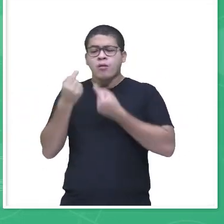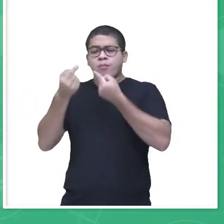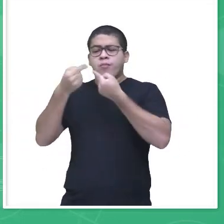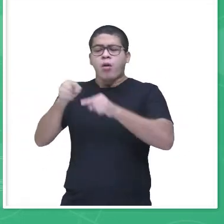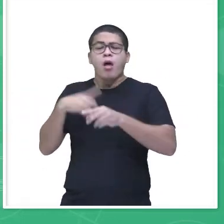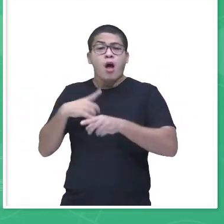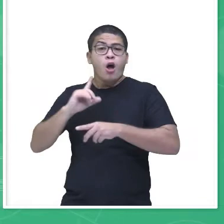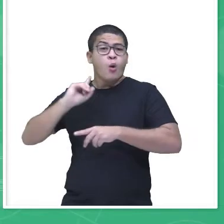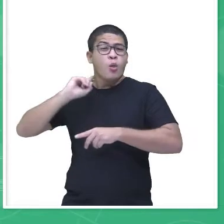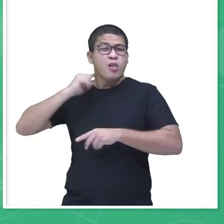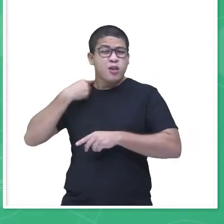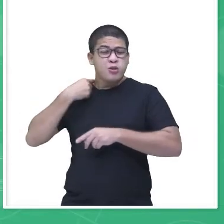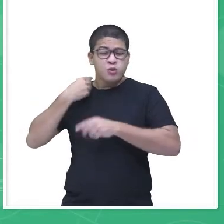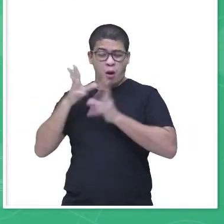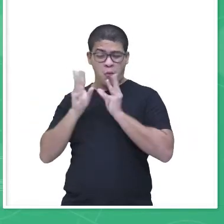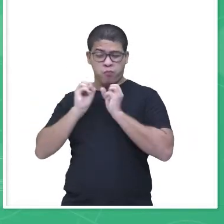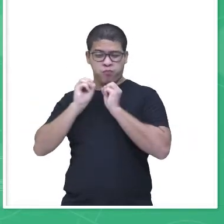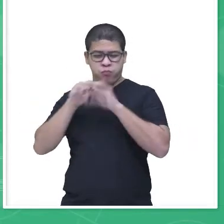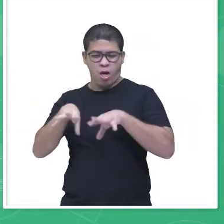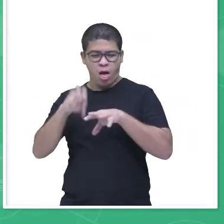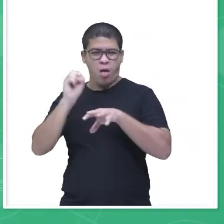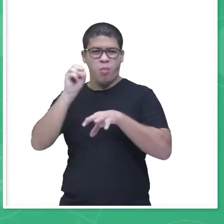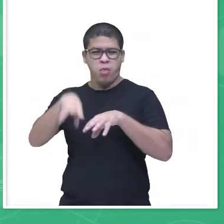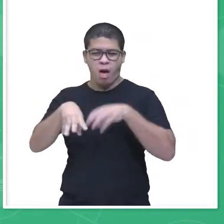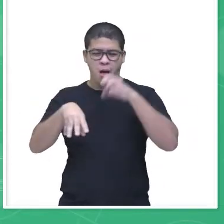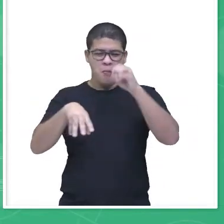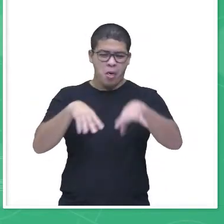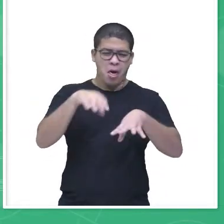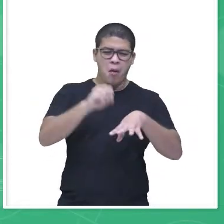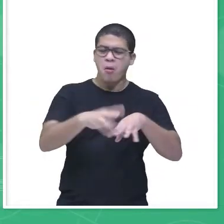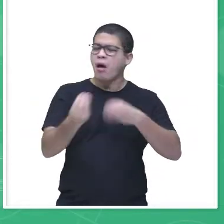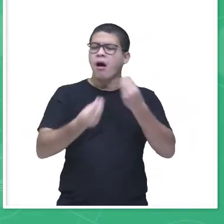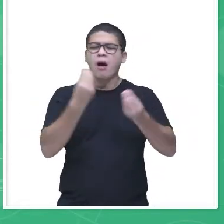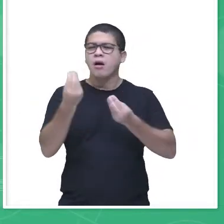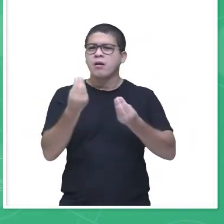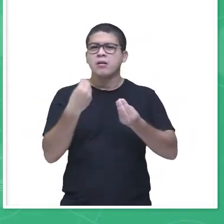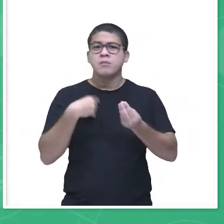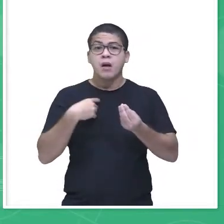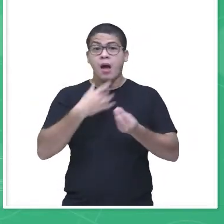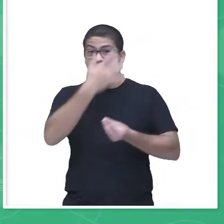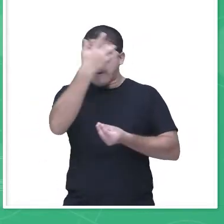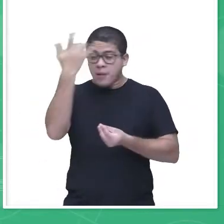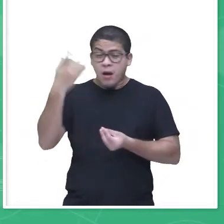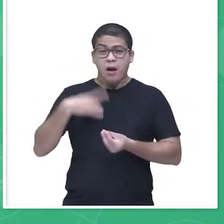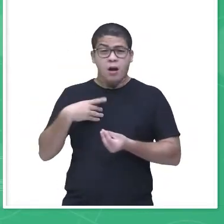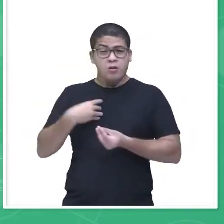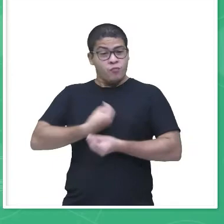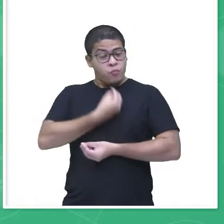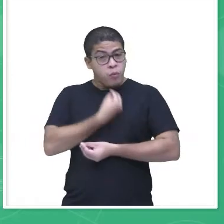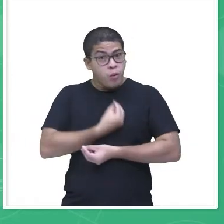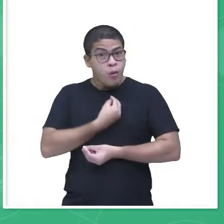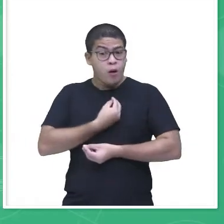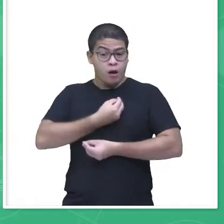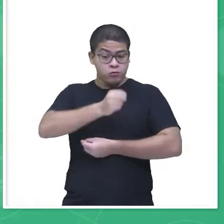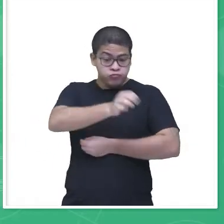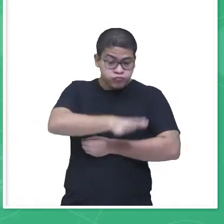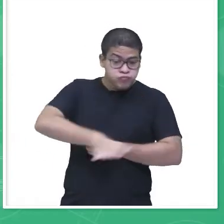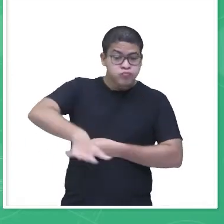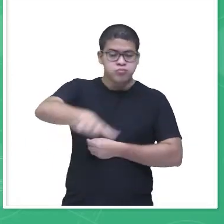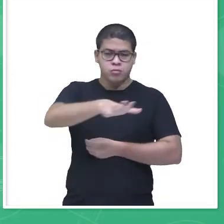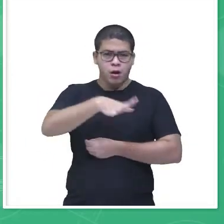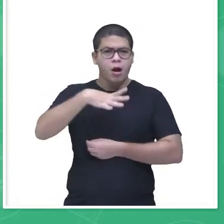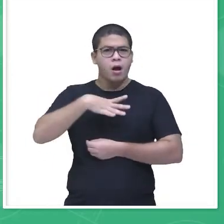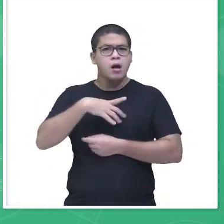importantíssimos, são reservas e mananciais muito importantes de vida, né, de vida fluvial,